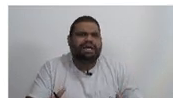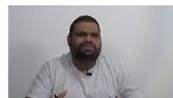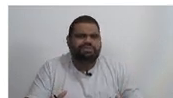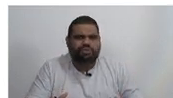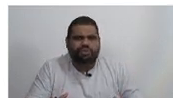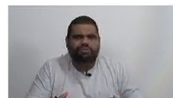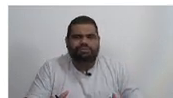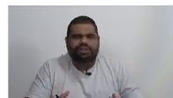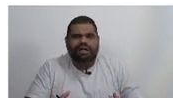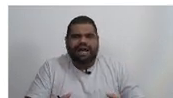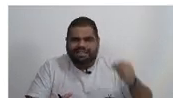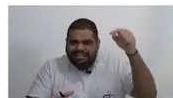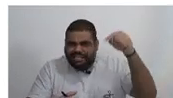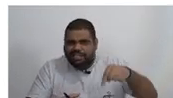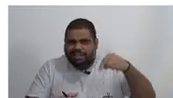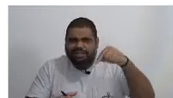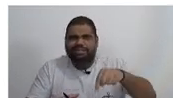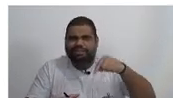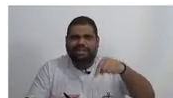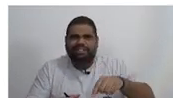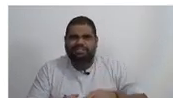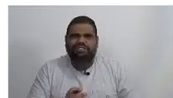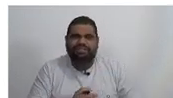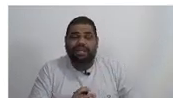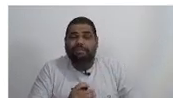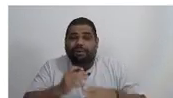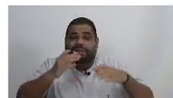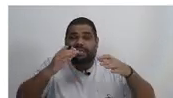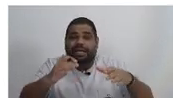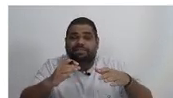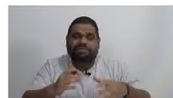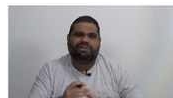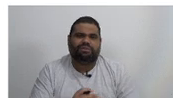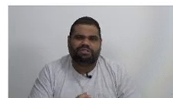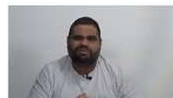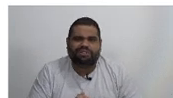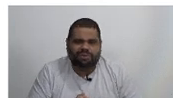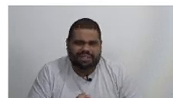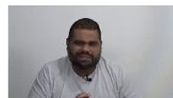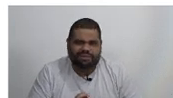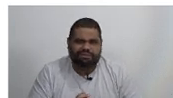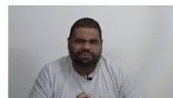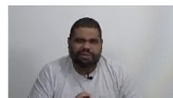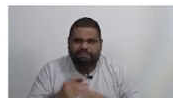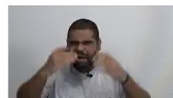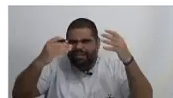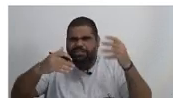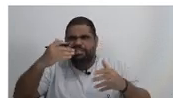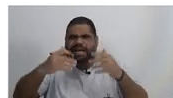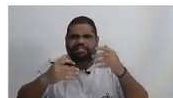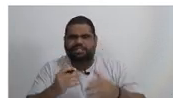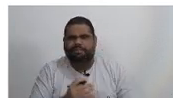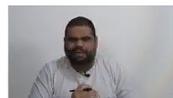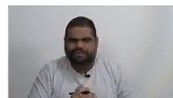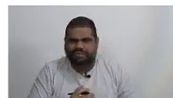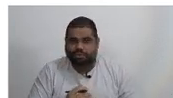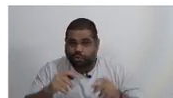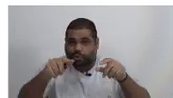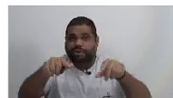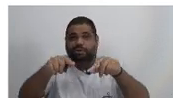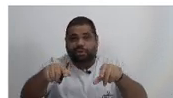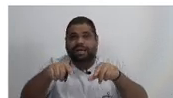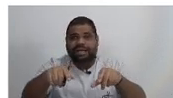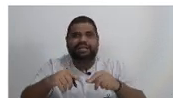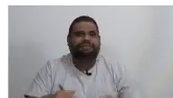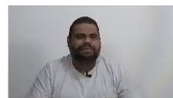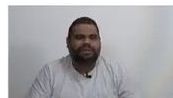gente mudar esse jogo. Assista a nossa playlist, tem uma aulinha de fatoração mastigadinha para você. O